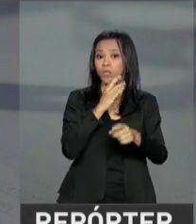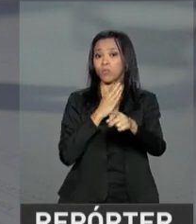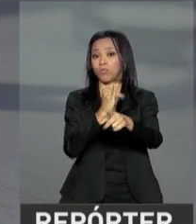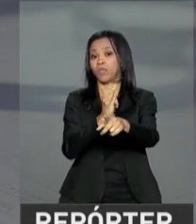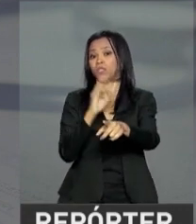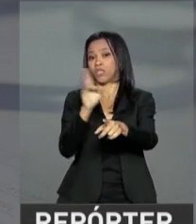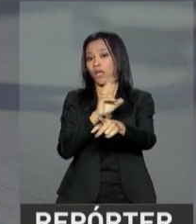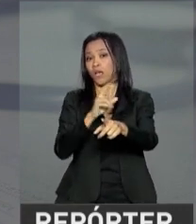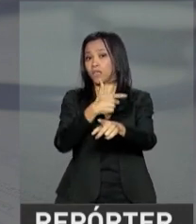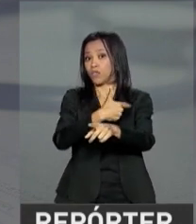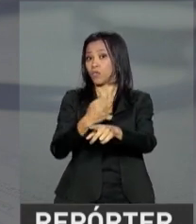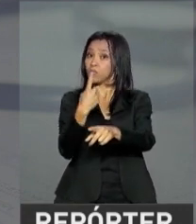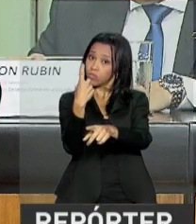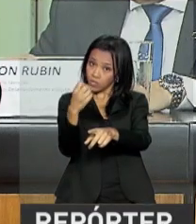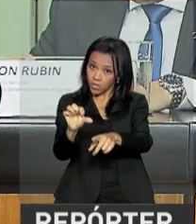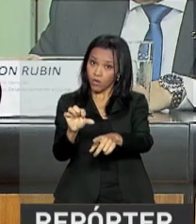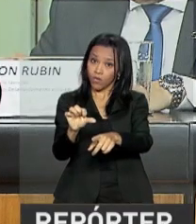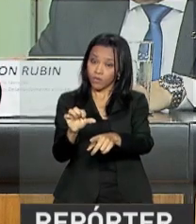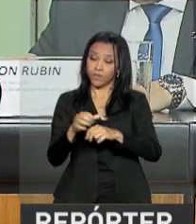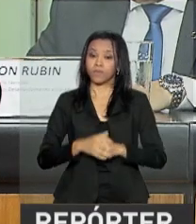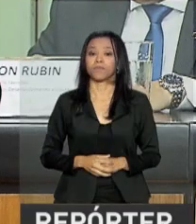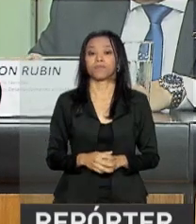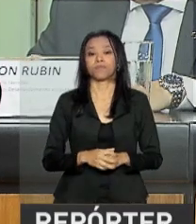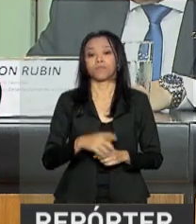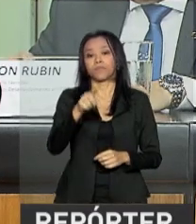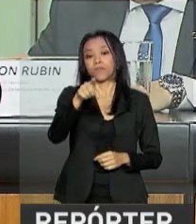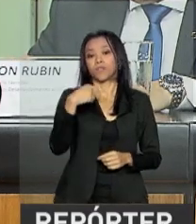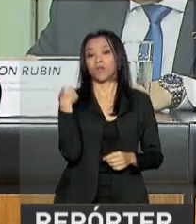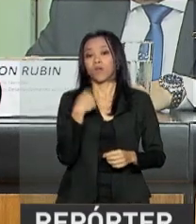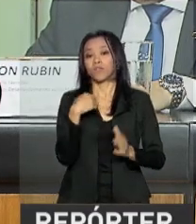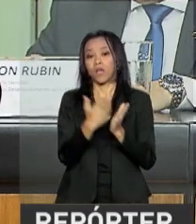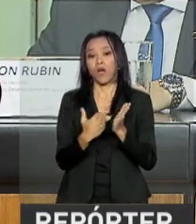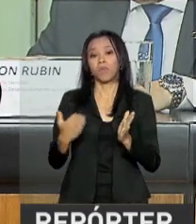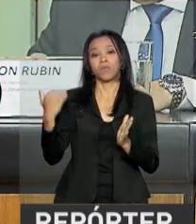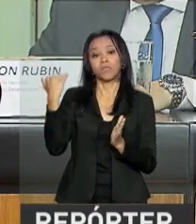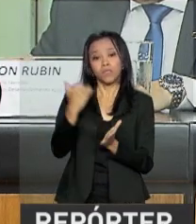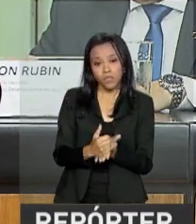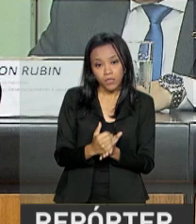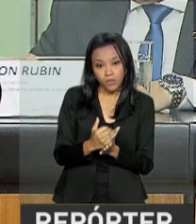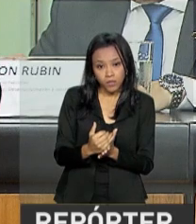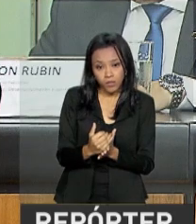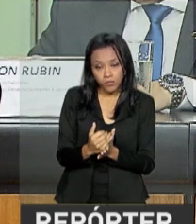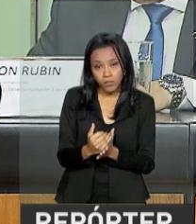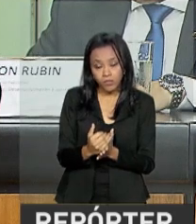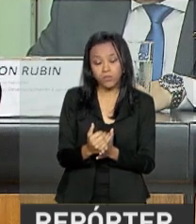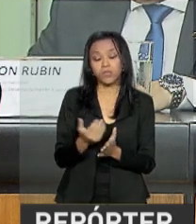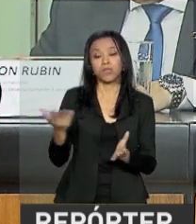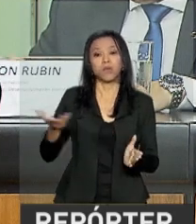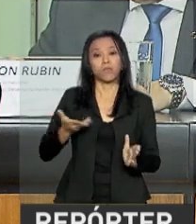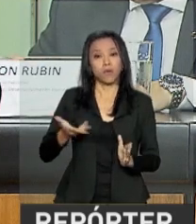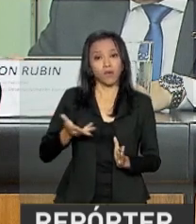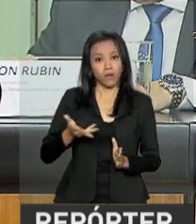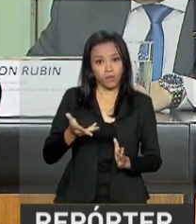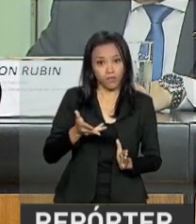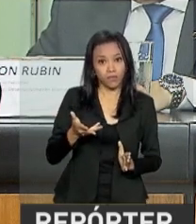em 2019 num das vezes mas há uns anos